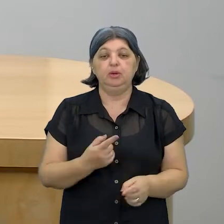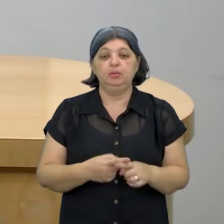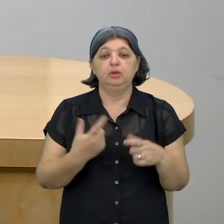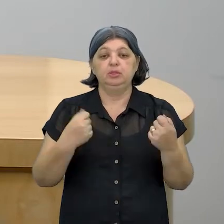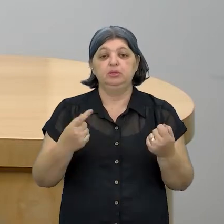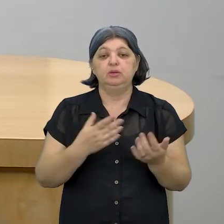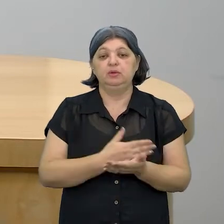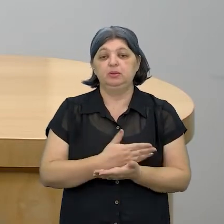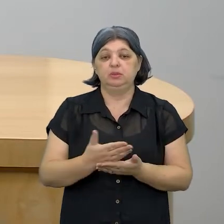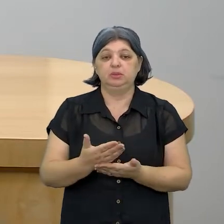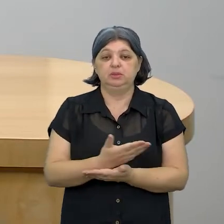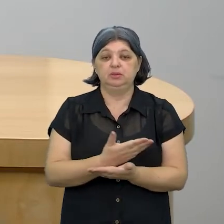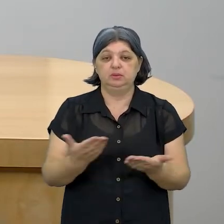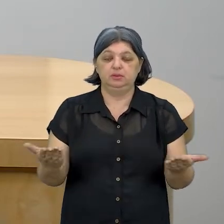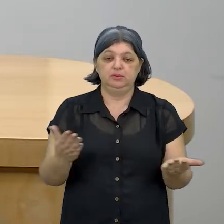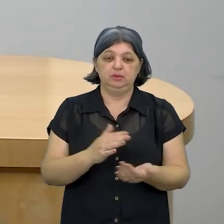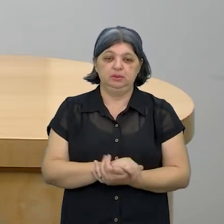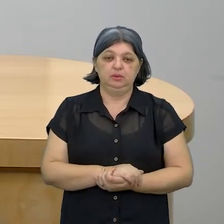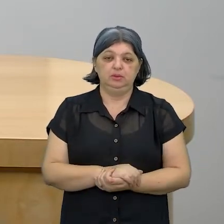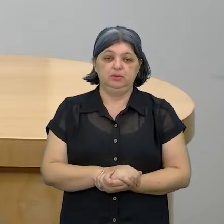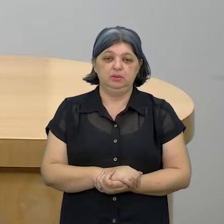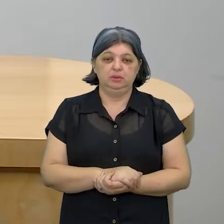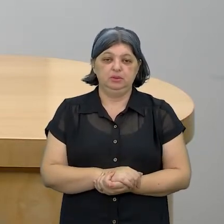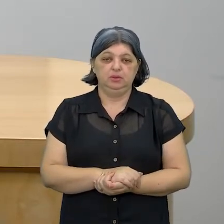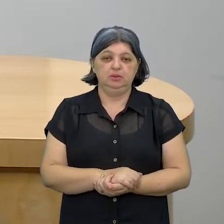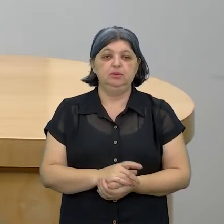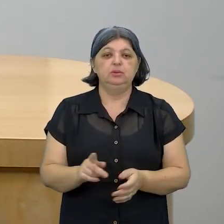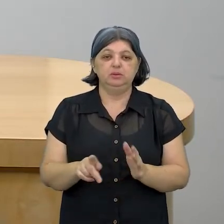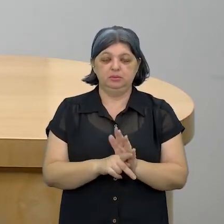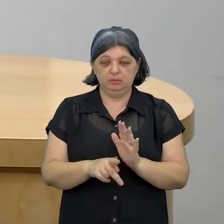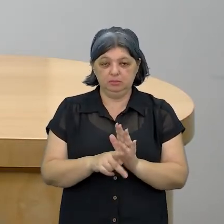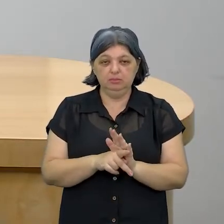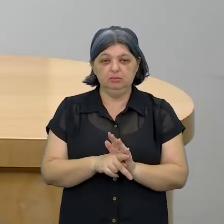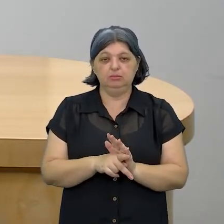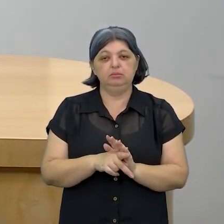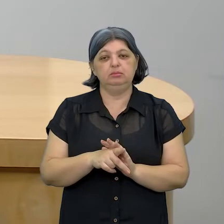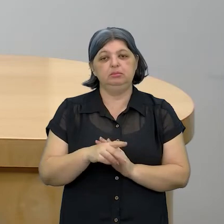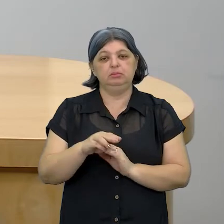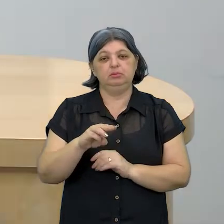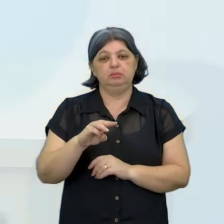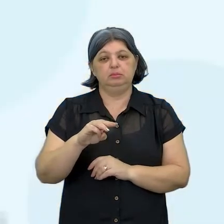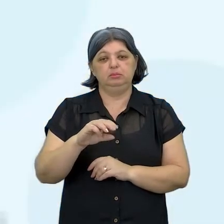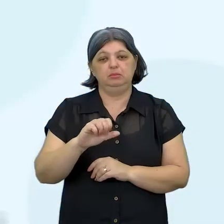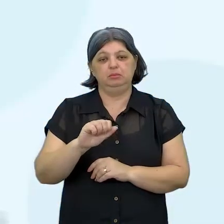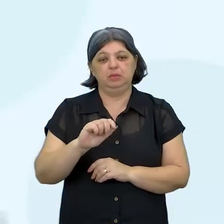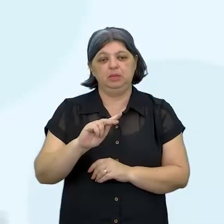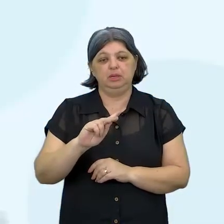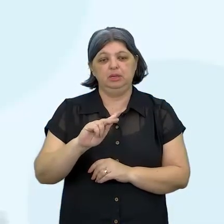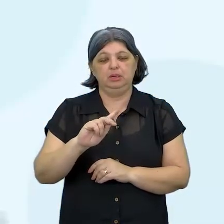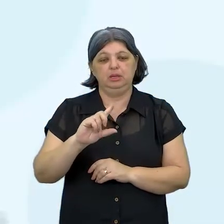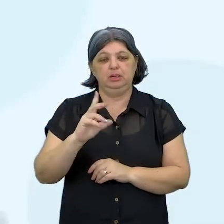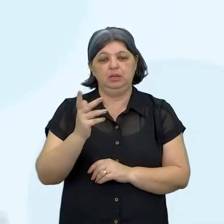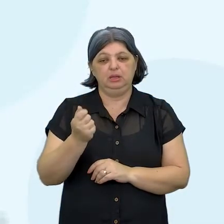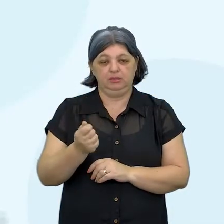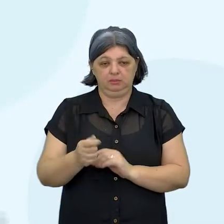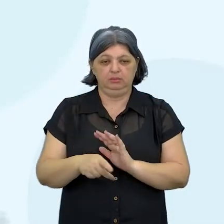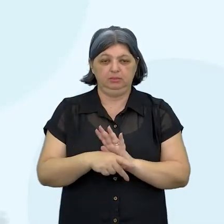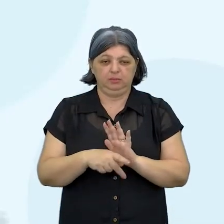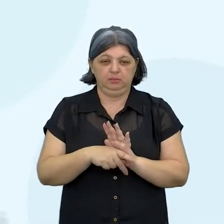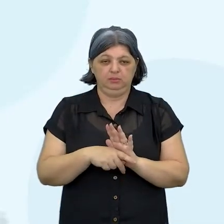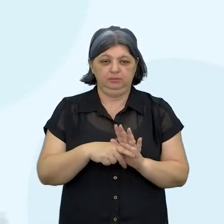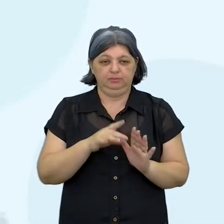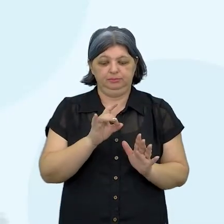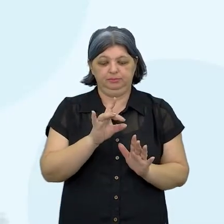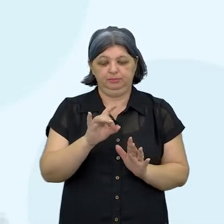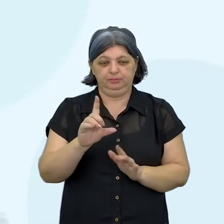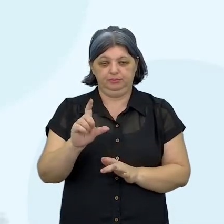começar aqui com vocês com a malha, né? A malha que teria o quê? Quanto de frente? 10 quadradinhos, olha